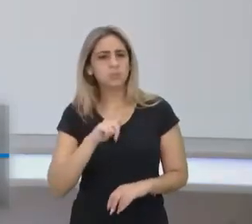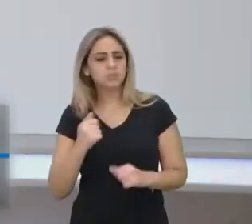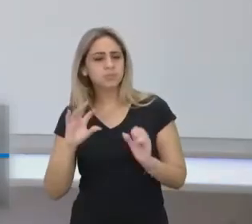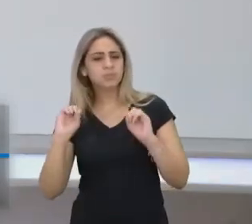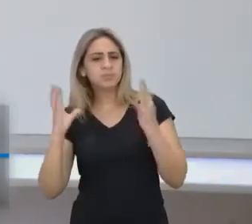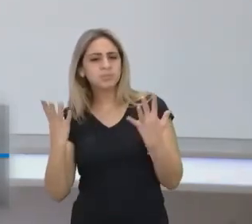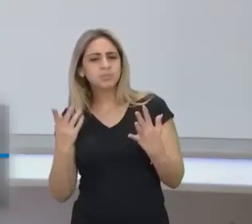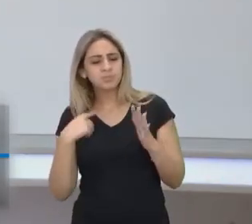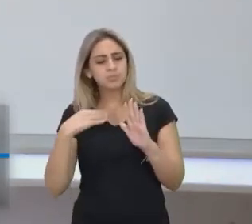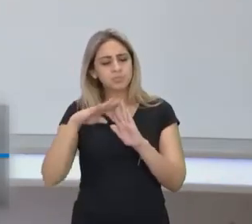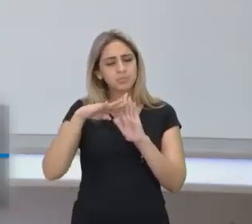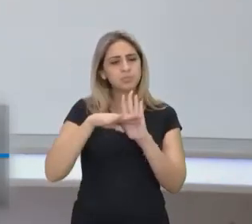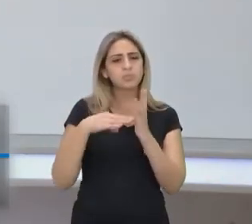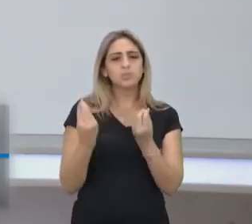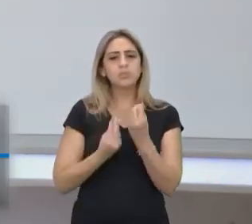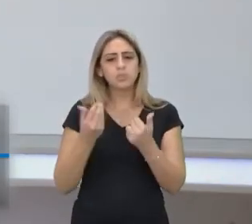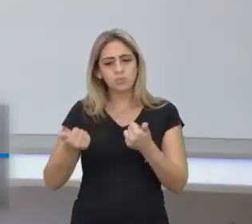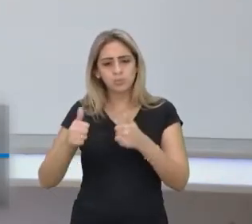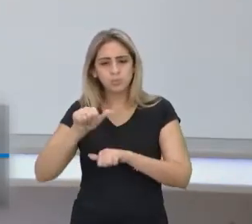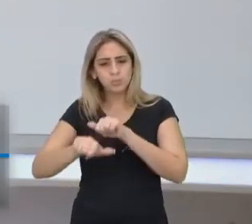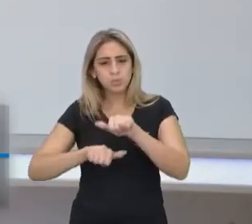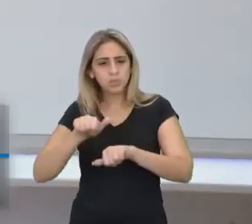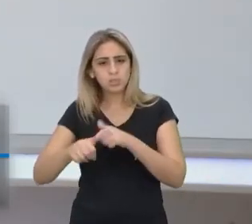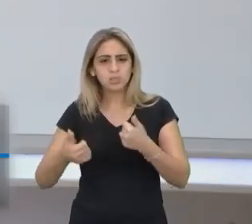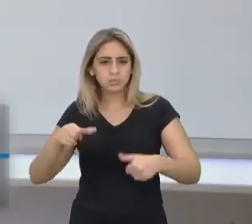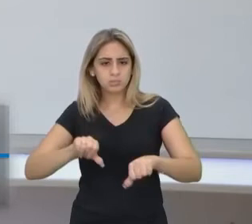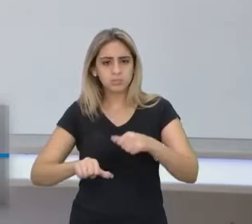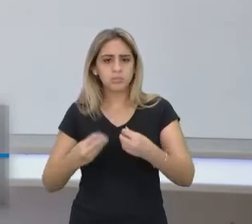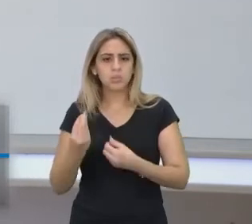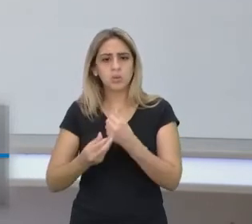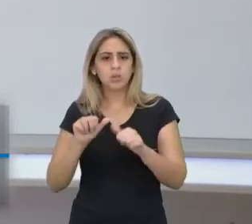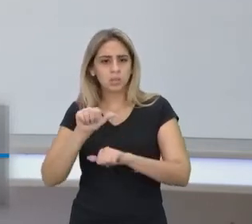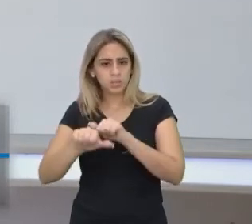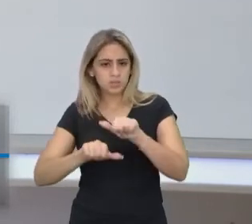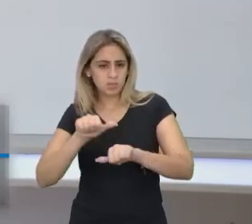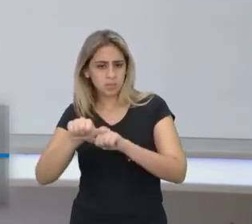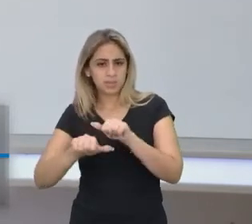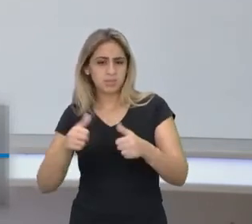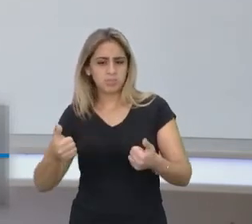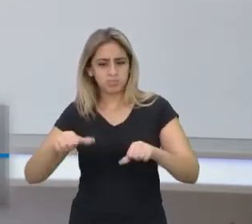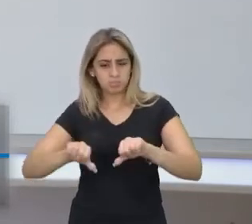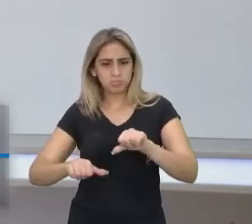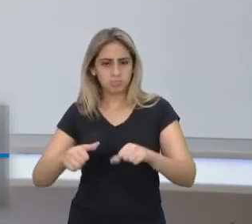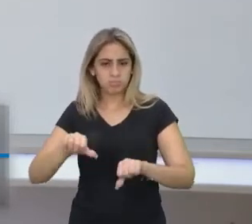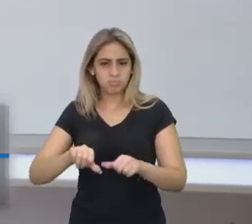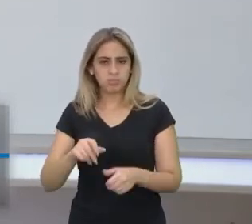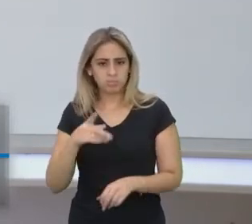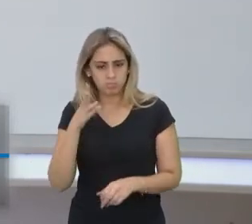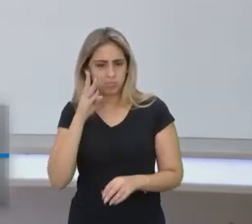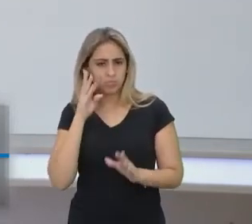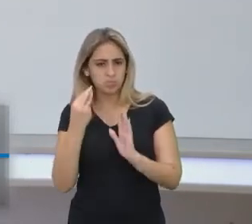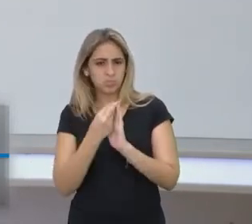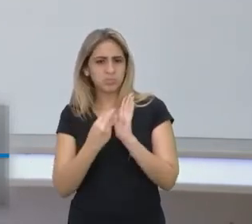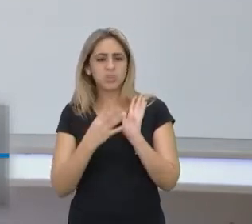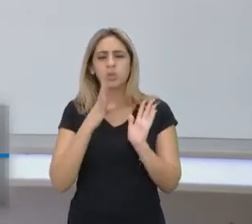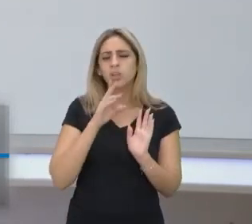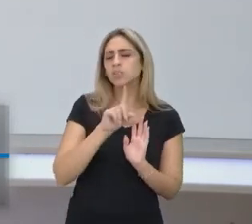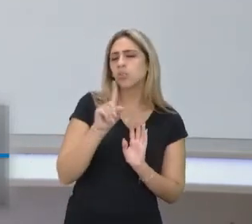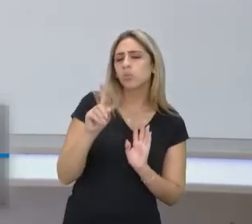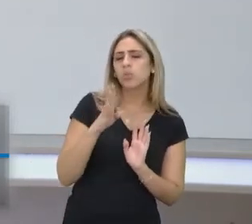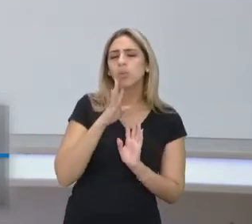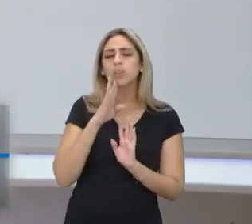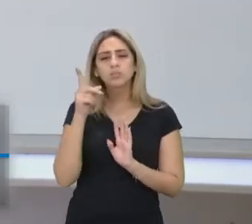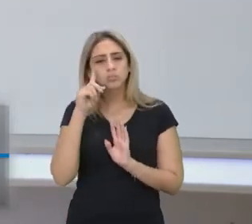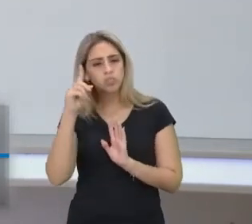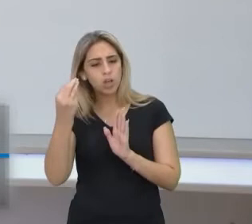para ser classificado como uma reação química, como uma transformação química? Então, coloque aí, conhece, não conhece? Cita